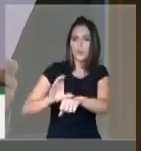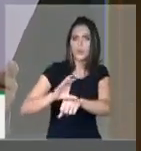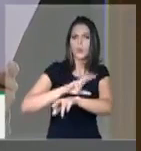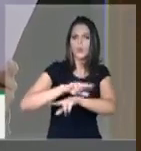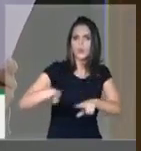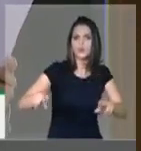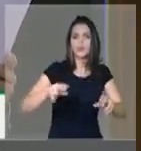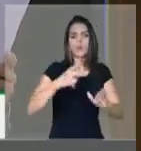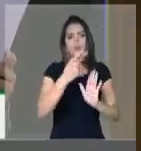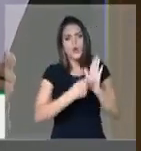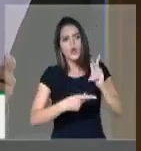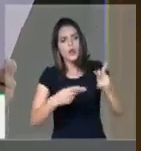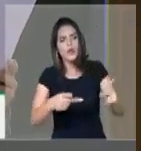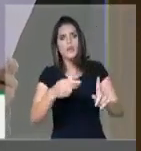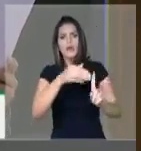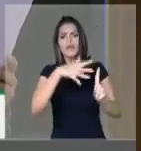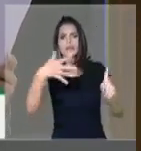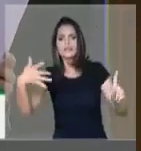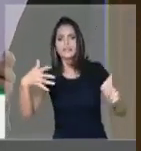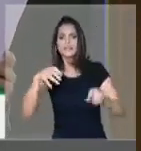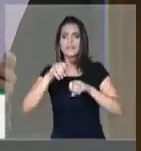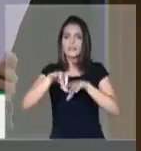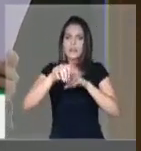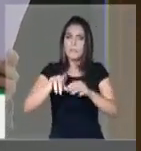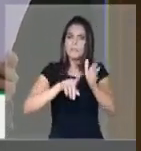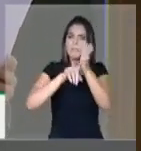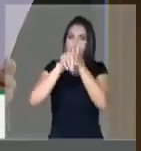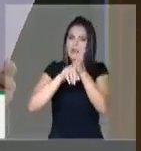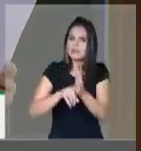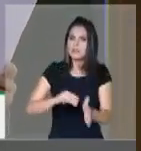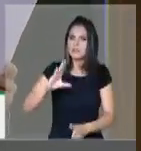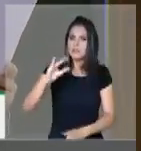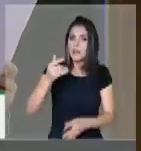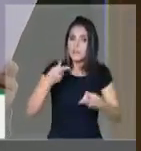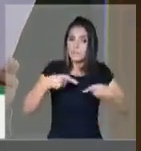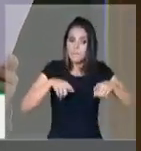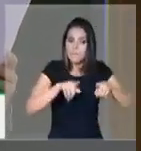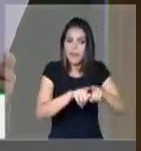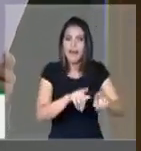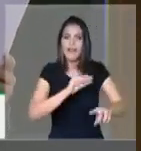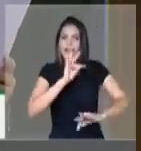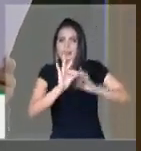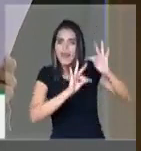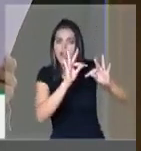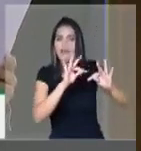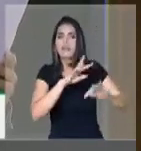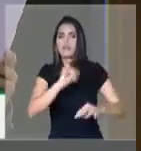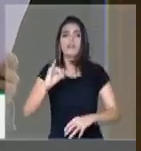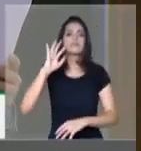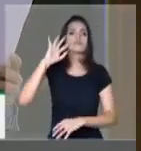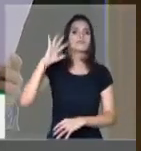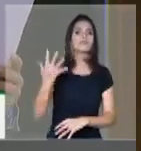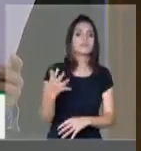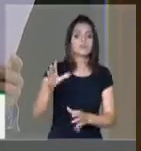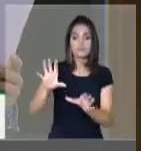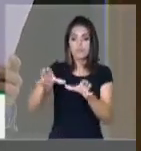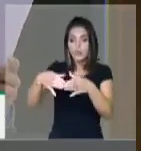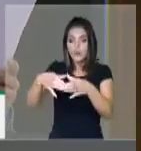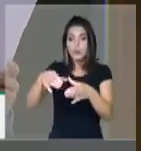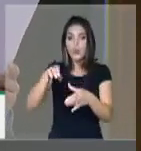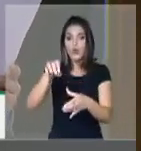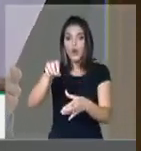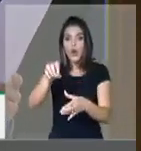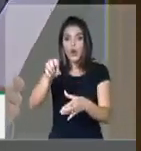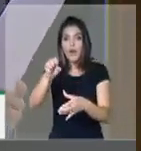programas, extensão, pesquisas científicas e parcerias tecnológicas decididas pelas OSs